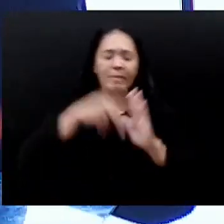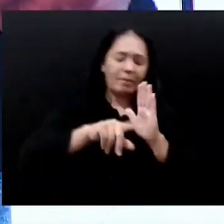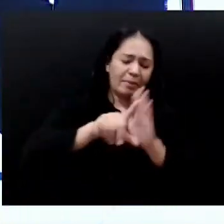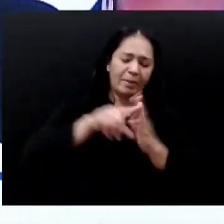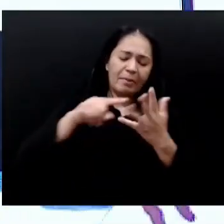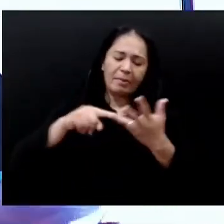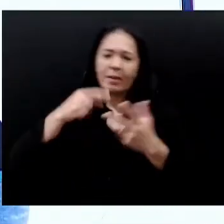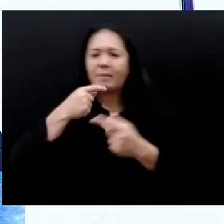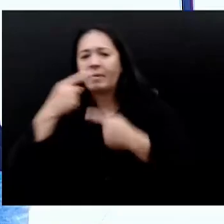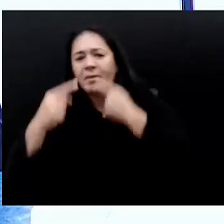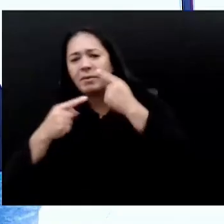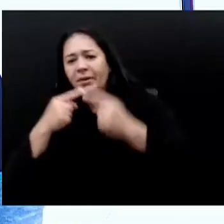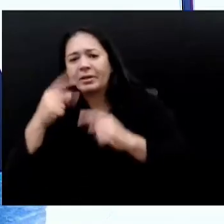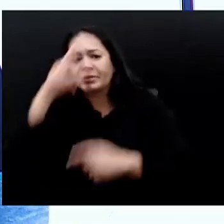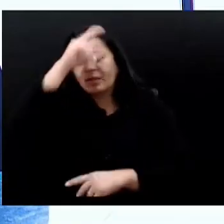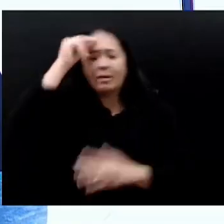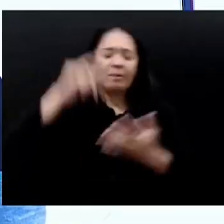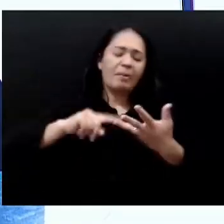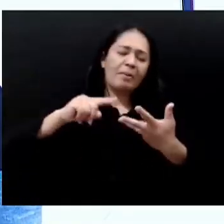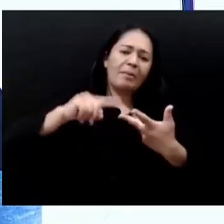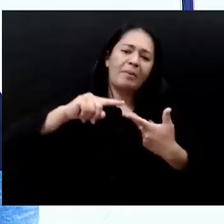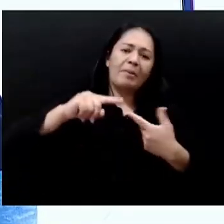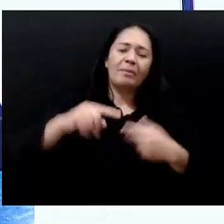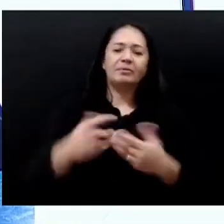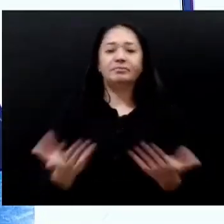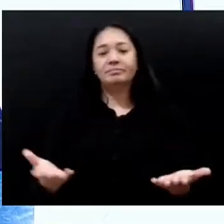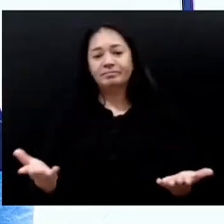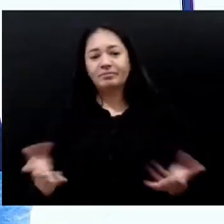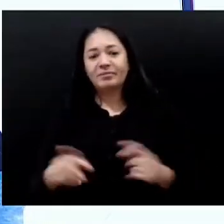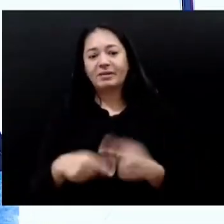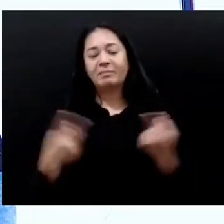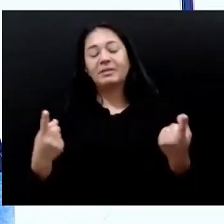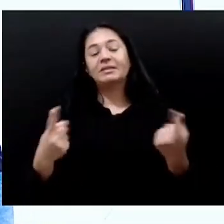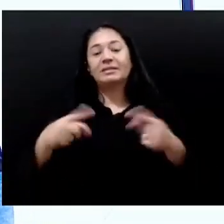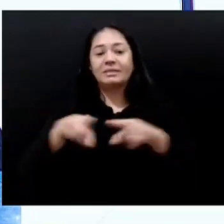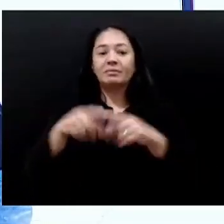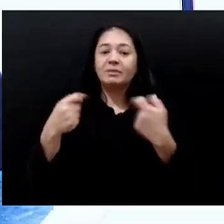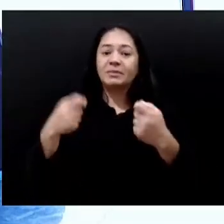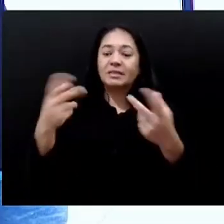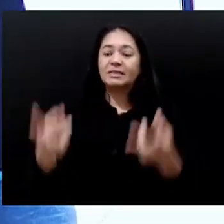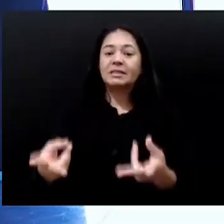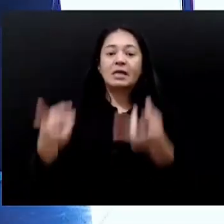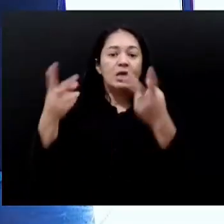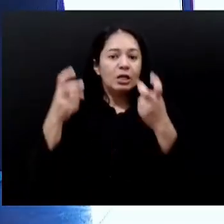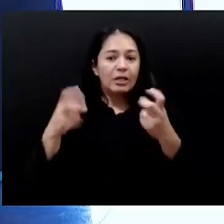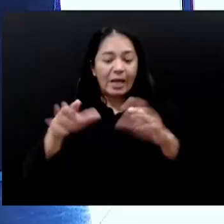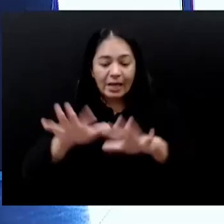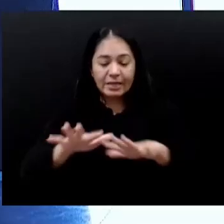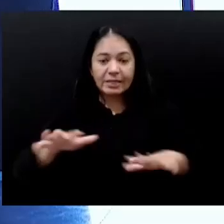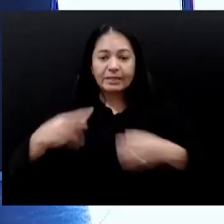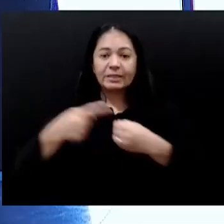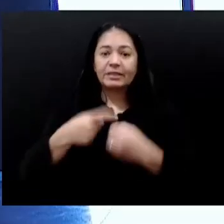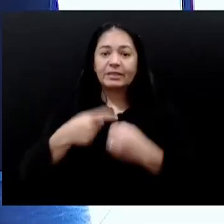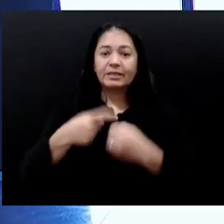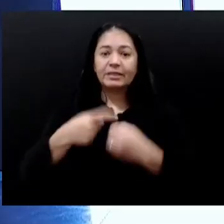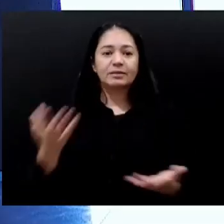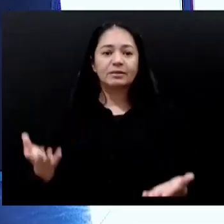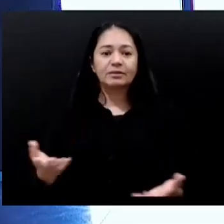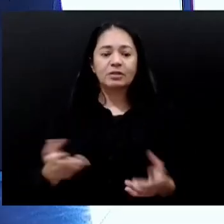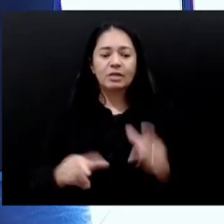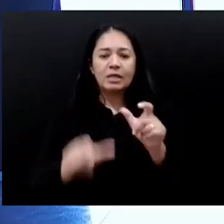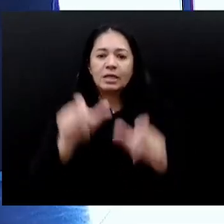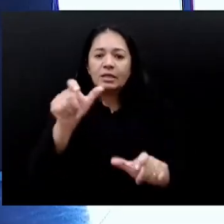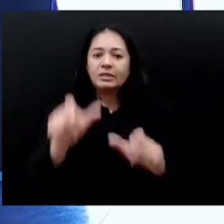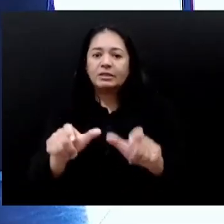que não sei o quê, tem que aquilo, mas também tem que reconhecer na cidade aquelas pessoas, aqueles